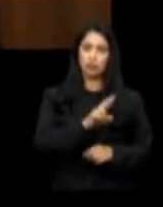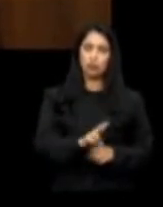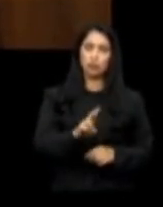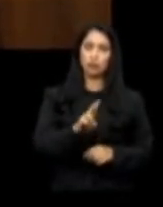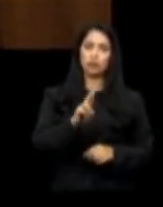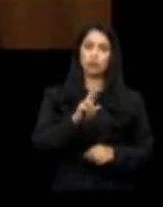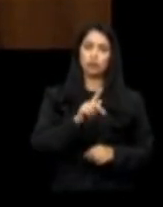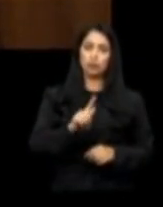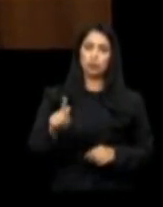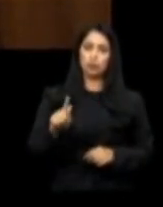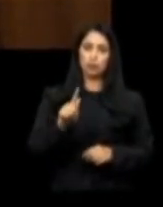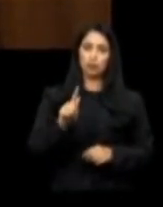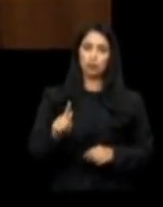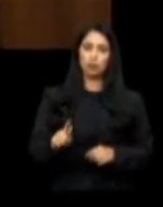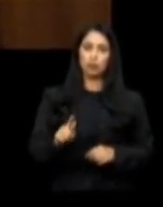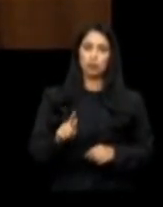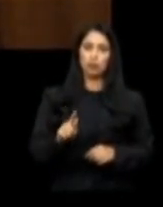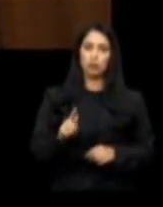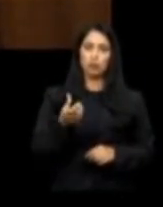RE